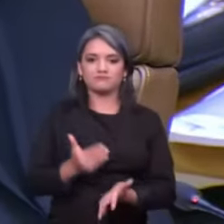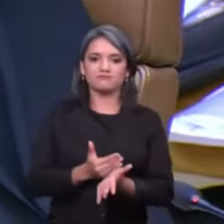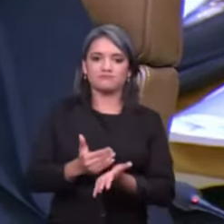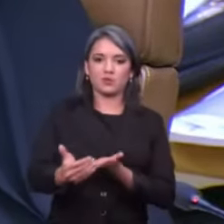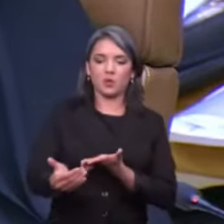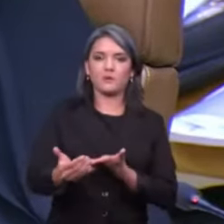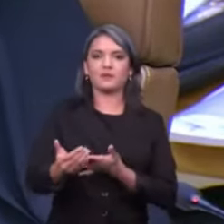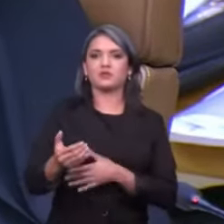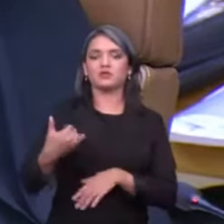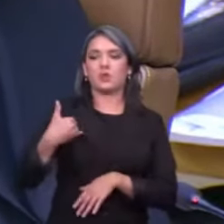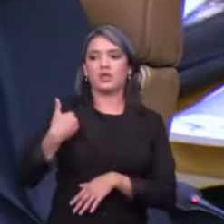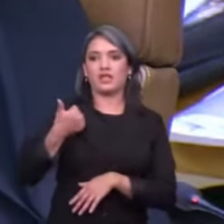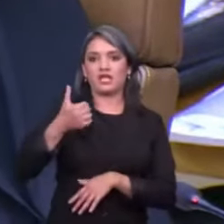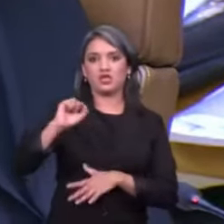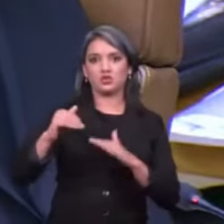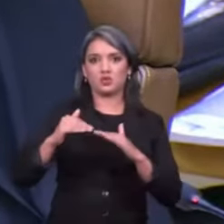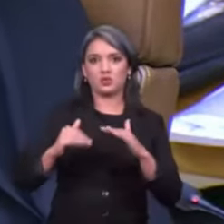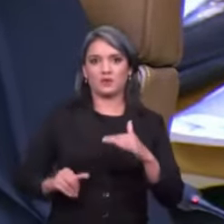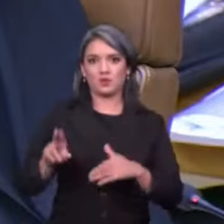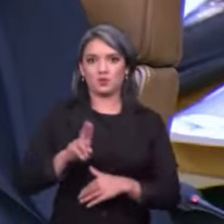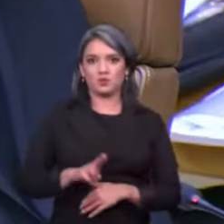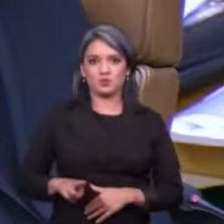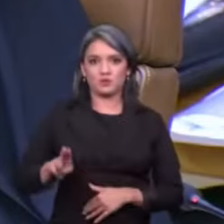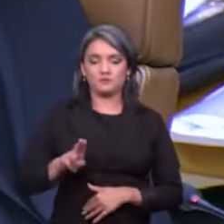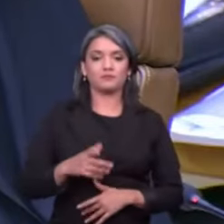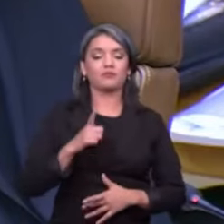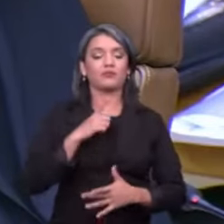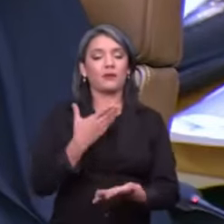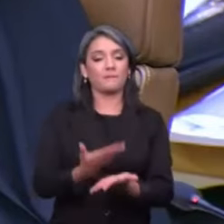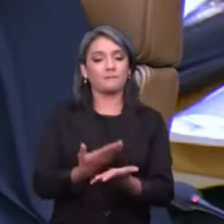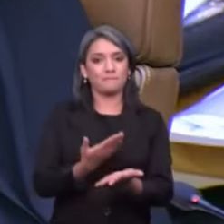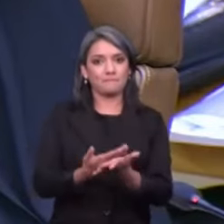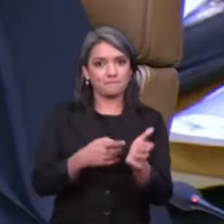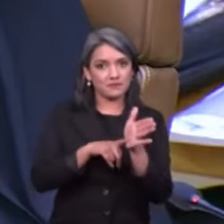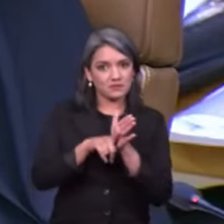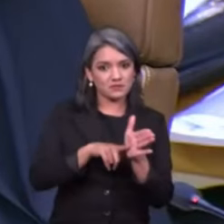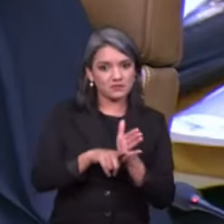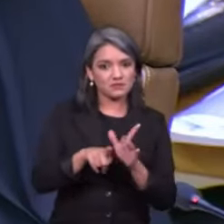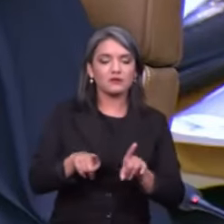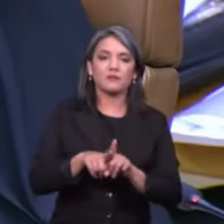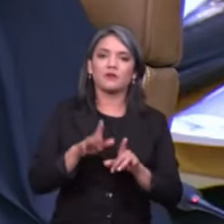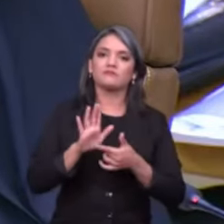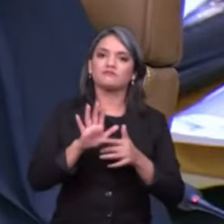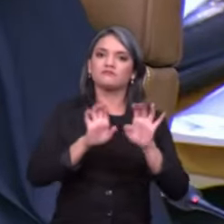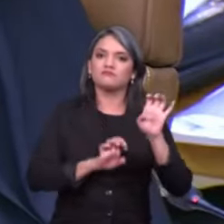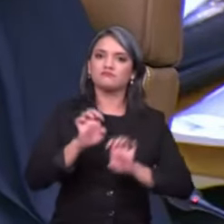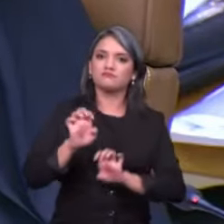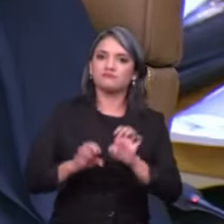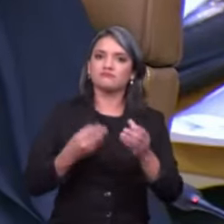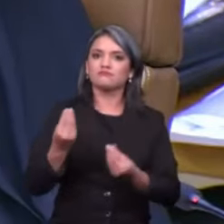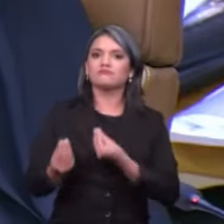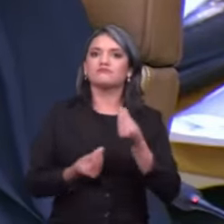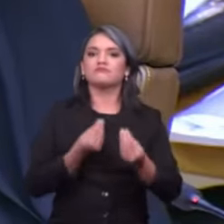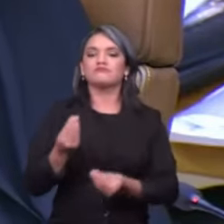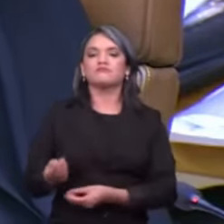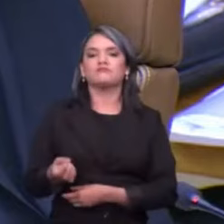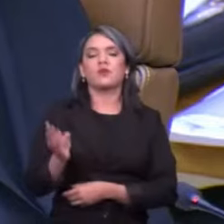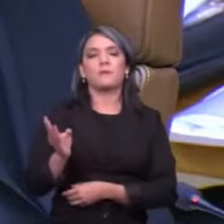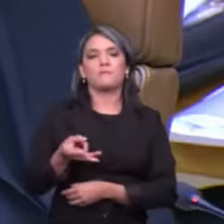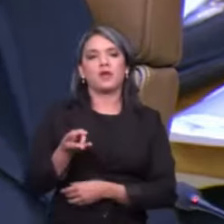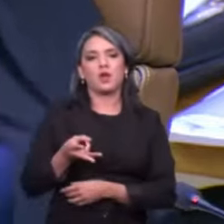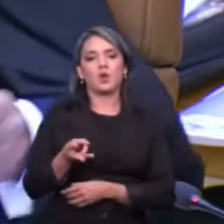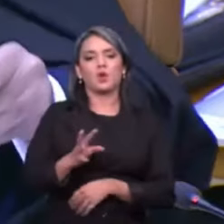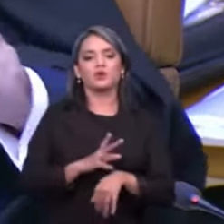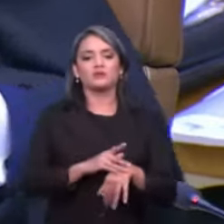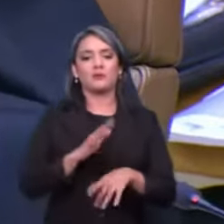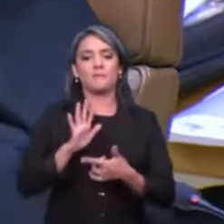dos 18 anos. Recentes estudos que trazem novos dados sobre a associação do uso de maconha ao desenvolvimento de doenças mostram que os componentes